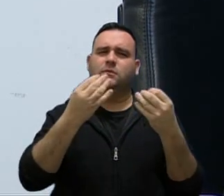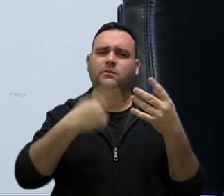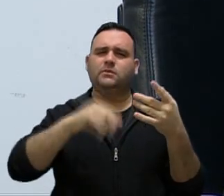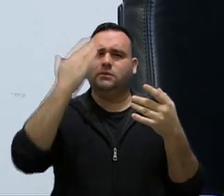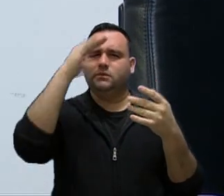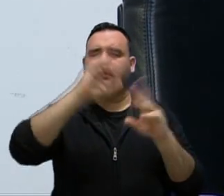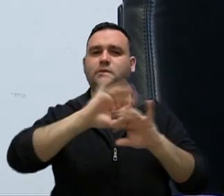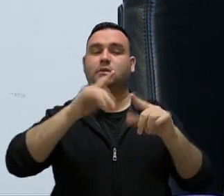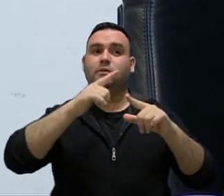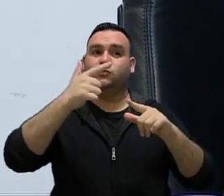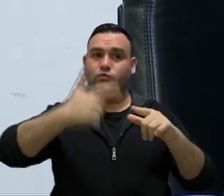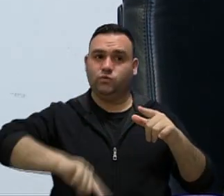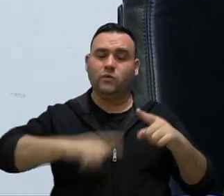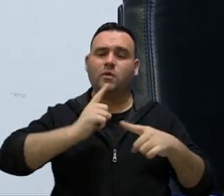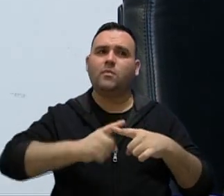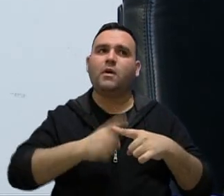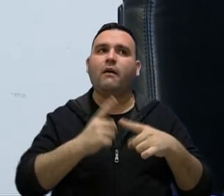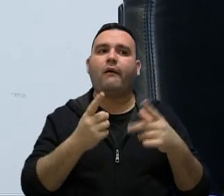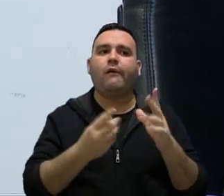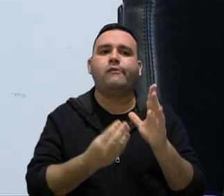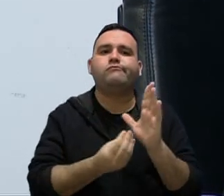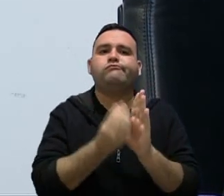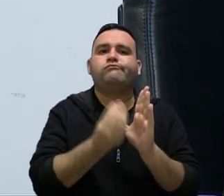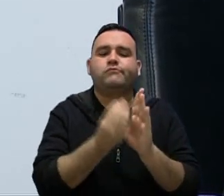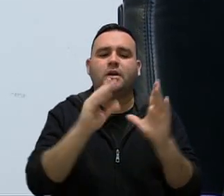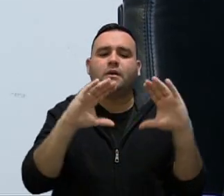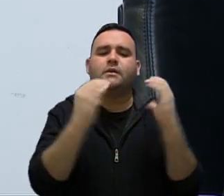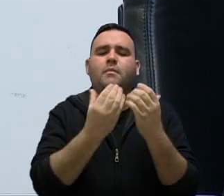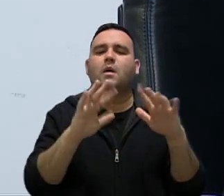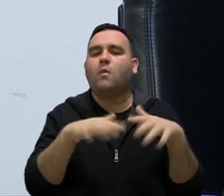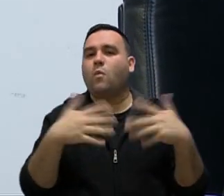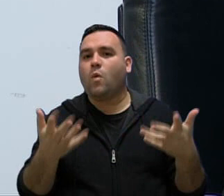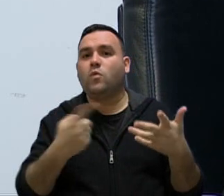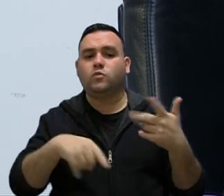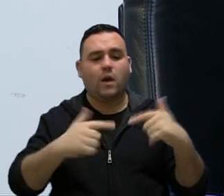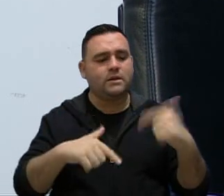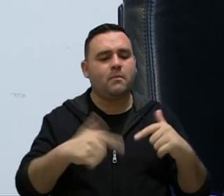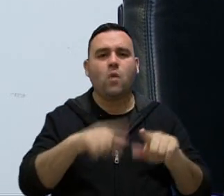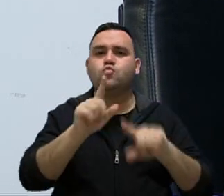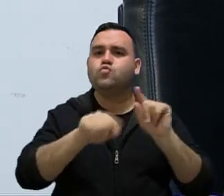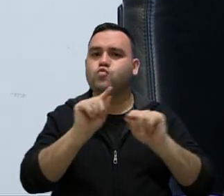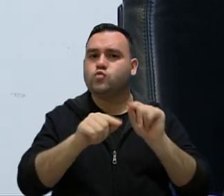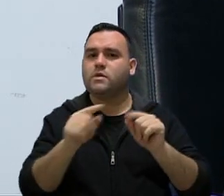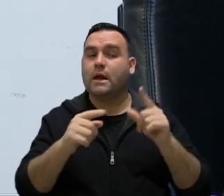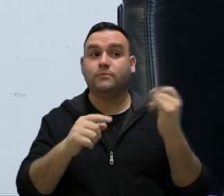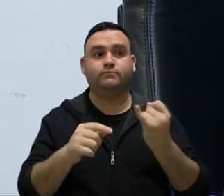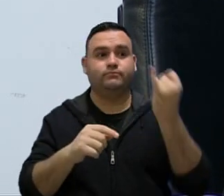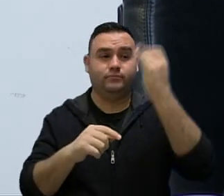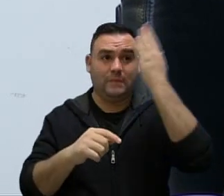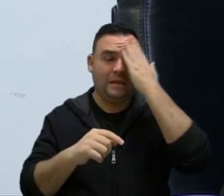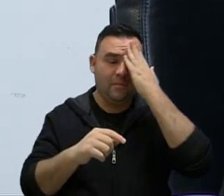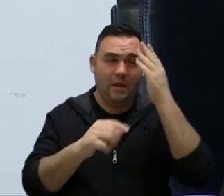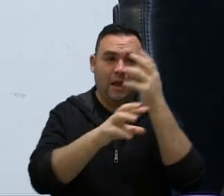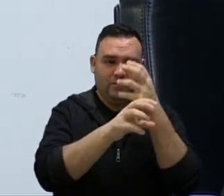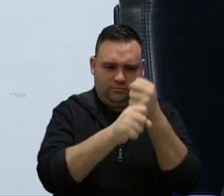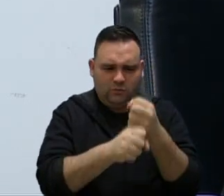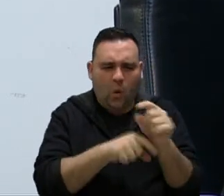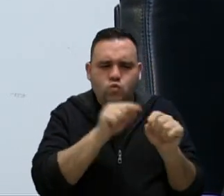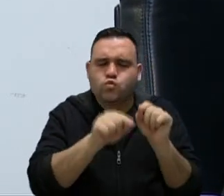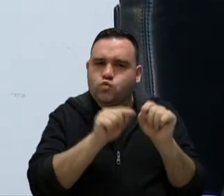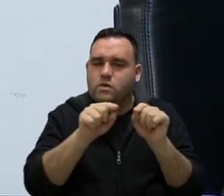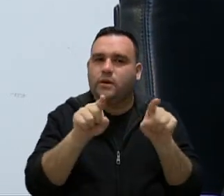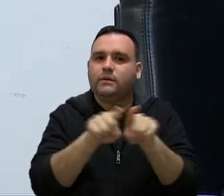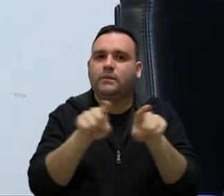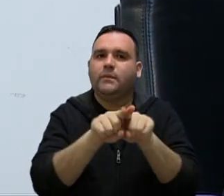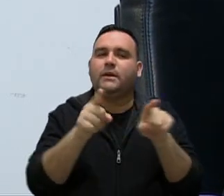gente entender isso é mais uma vez qual que é a função do legislativo o que que a gente faz a importância de entender um orçamento a importância